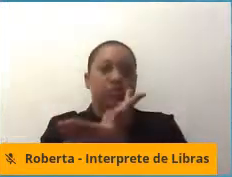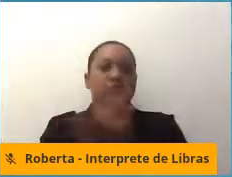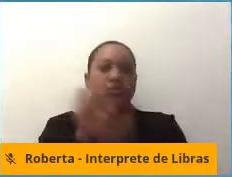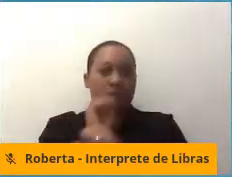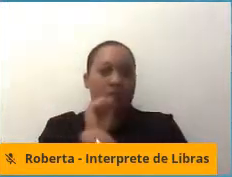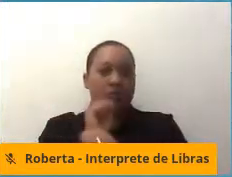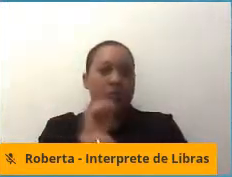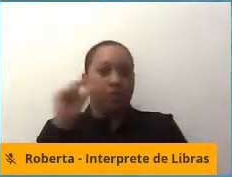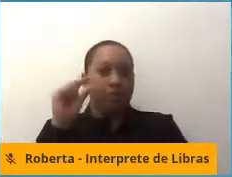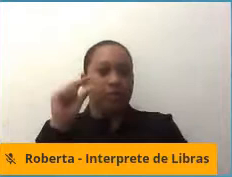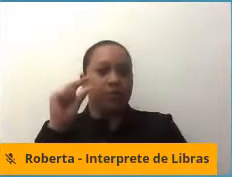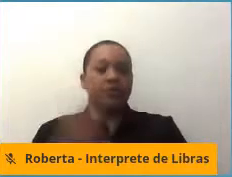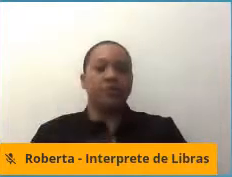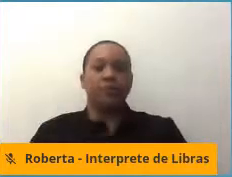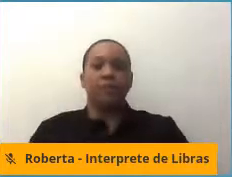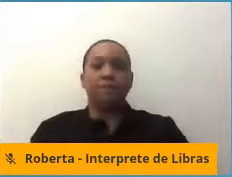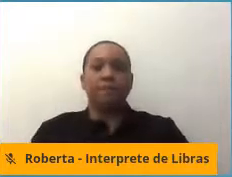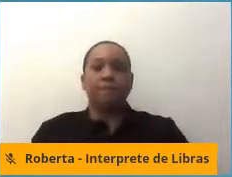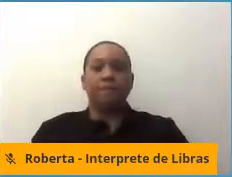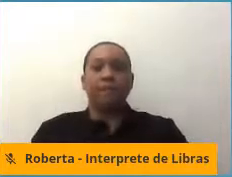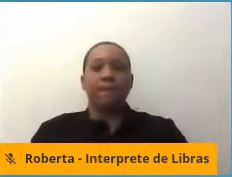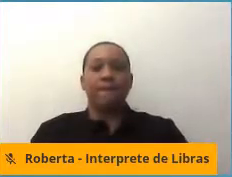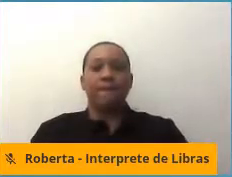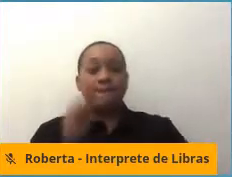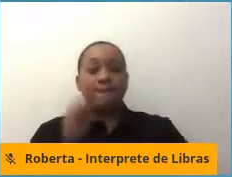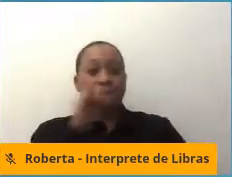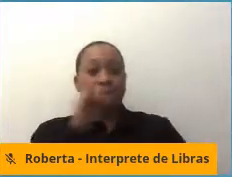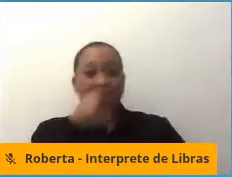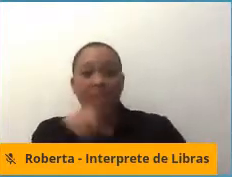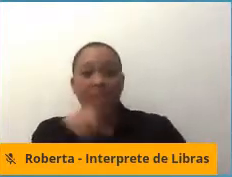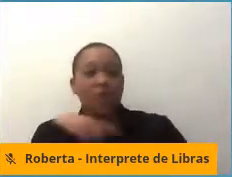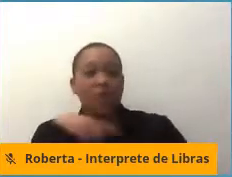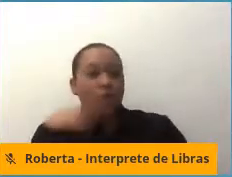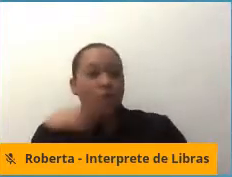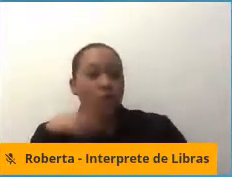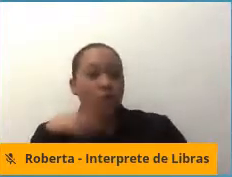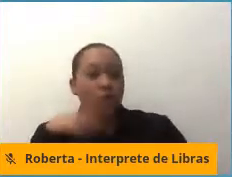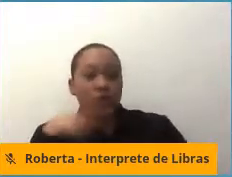Se ele não conseguir entrar, uma alternativa é a gente